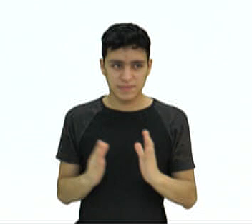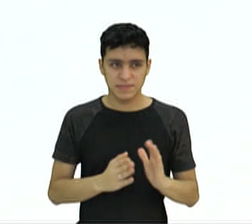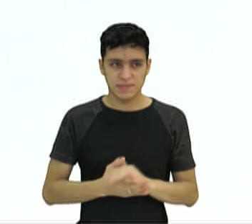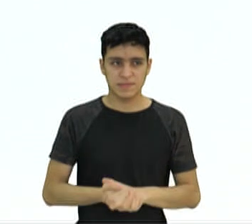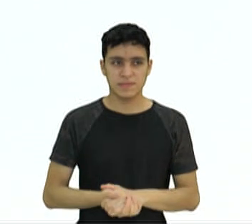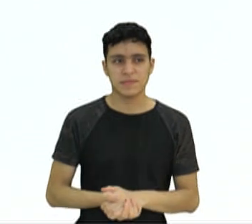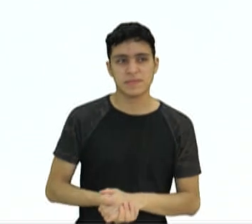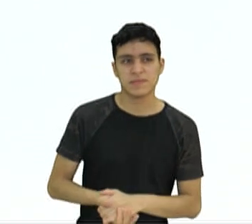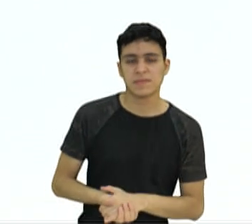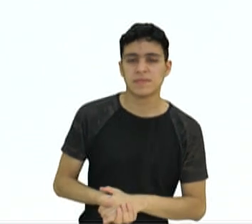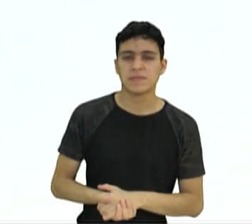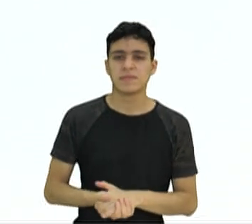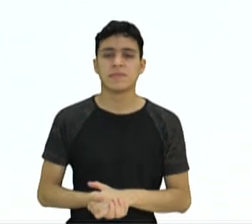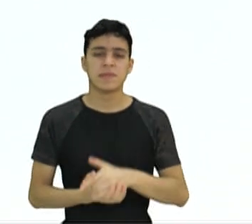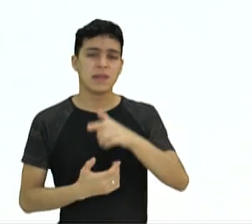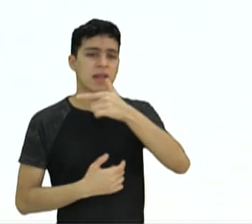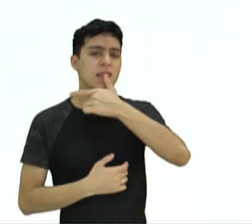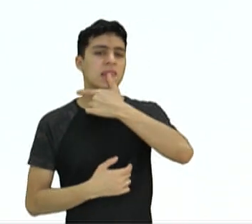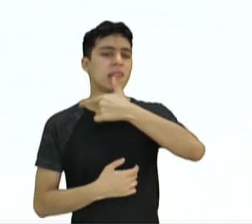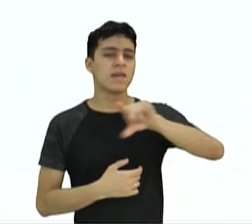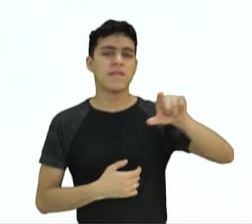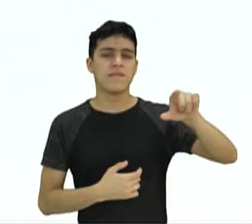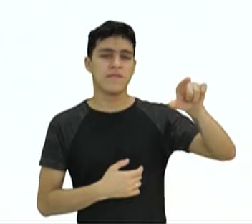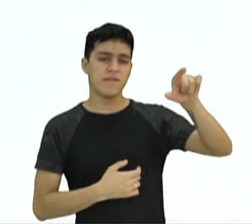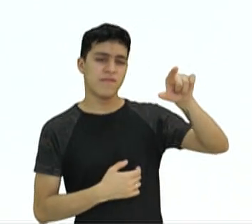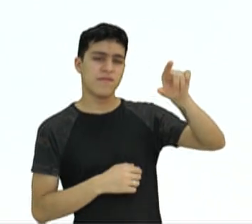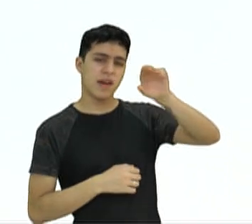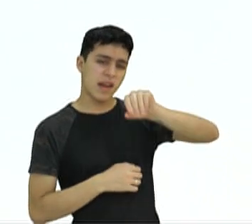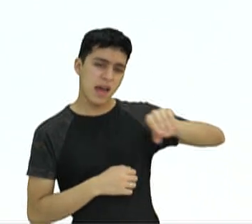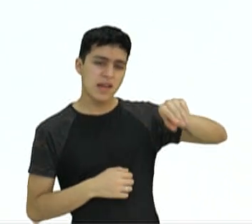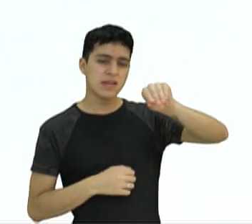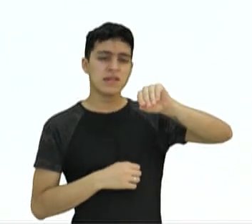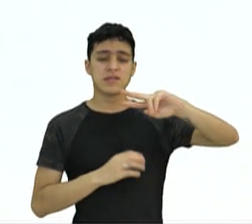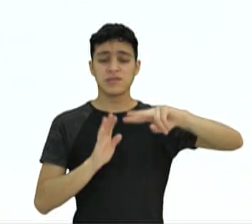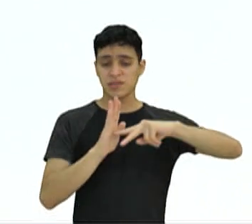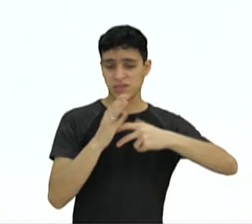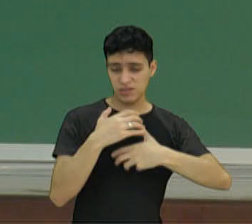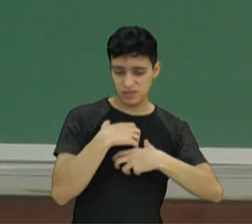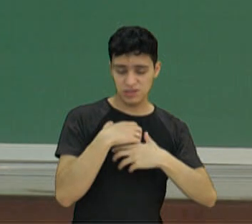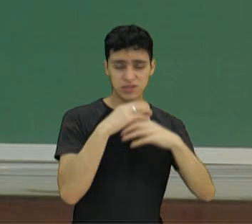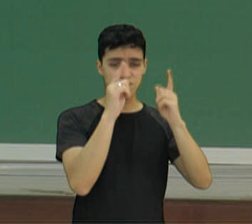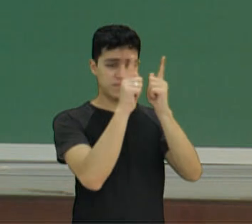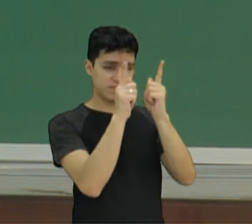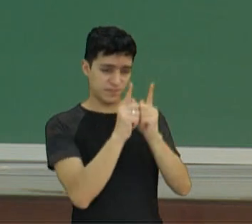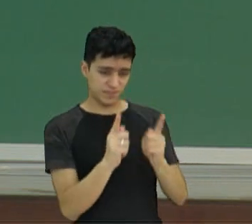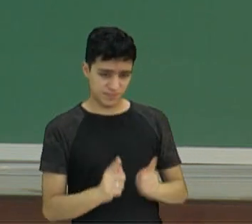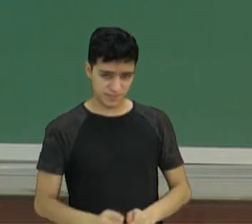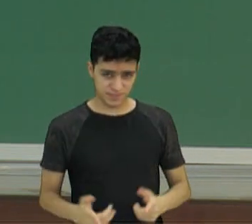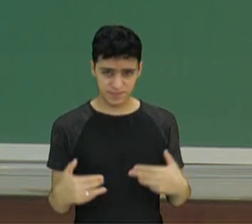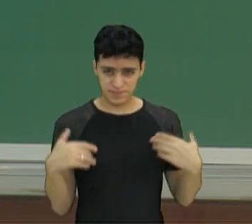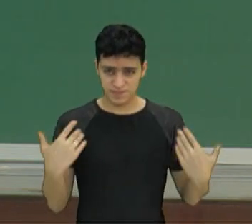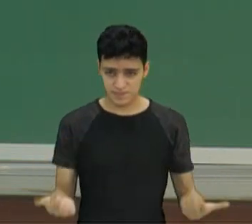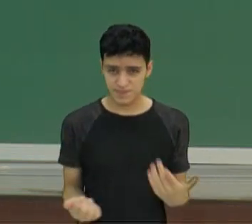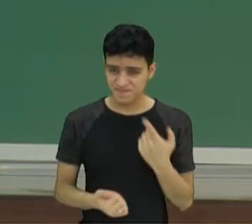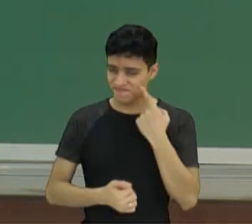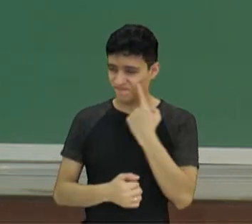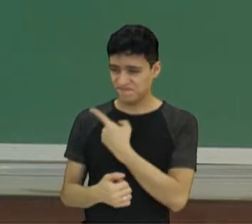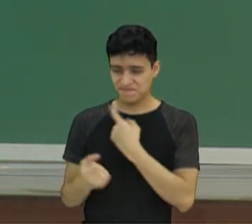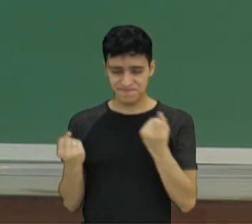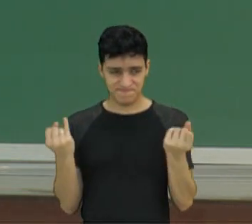Spoken language, língua falada. Aqui então eu trago justamente as formas contraídas. Olha só o que diz aqui embaixo,